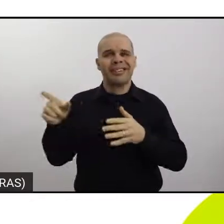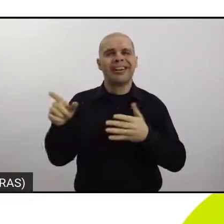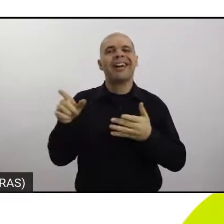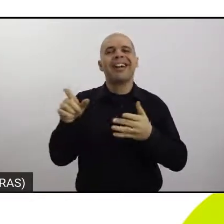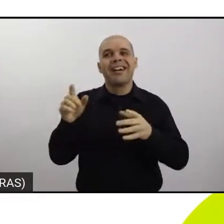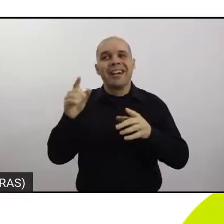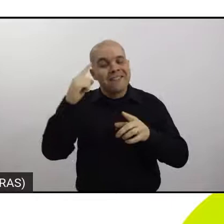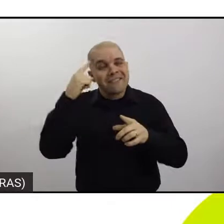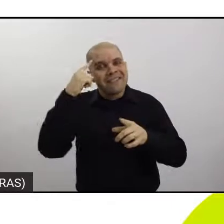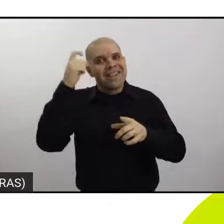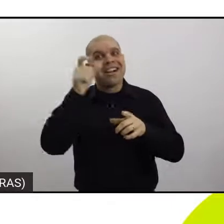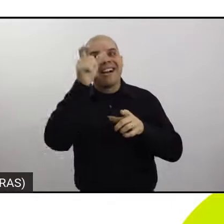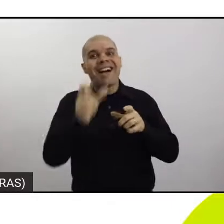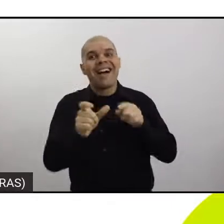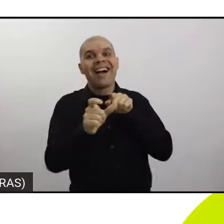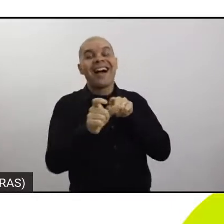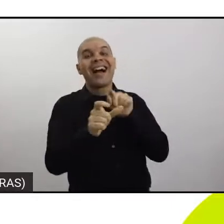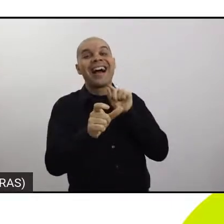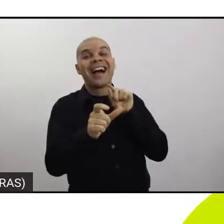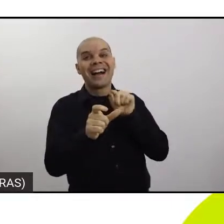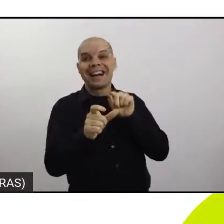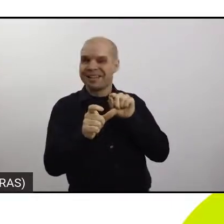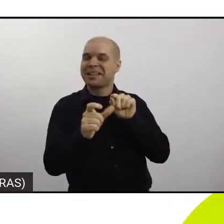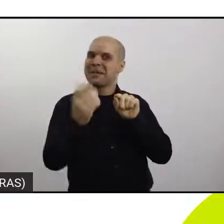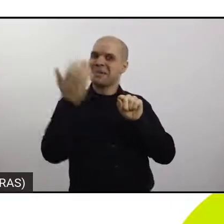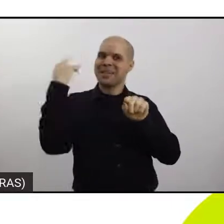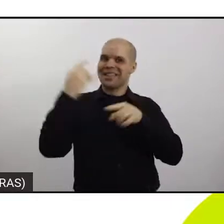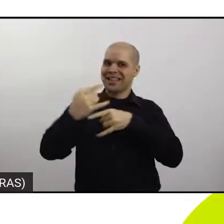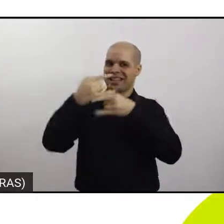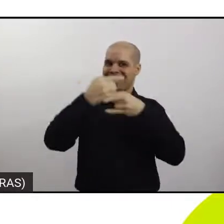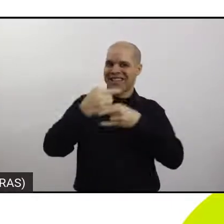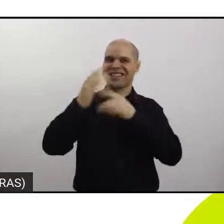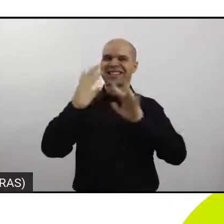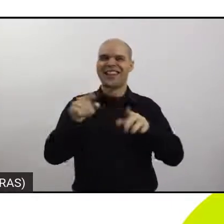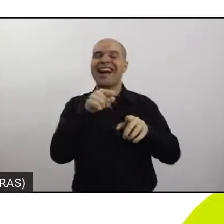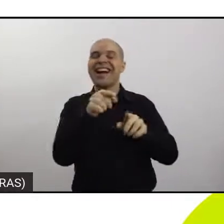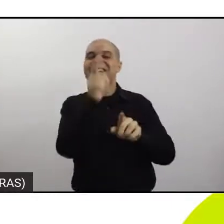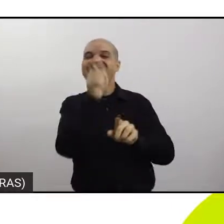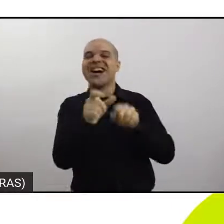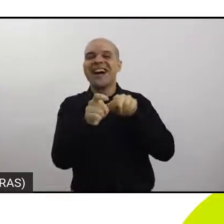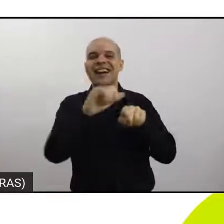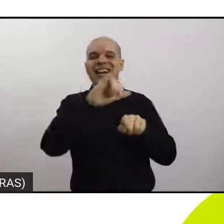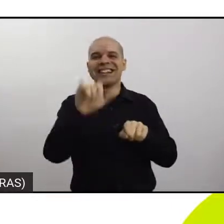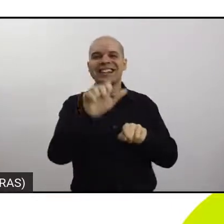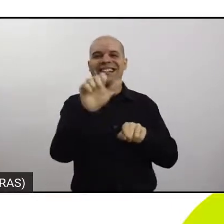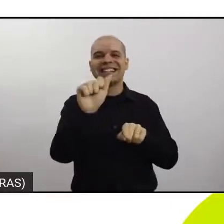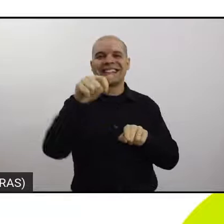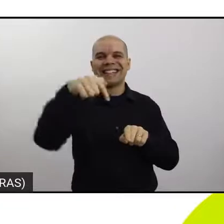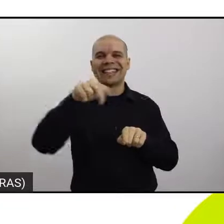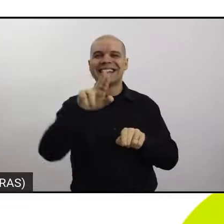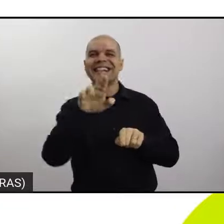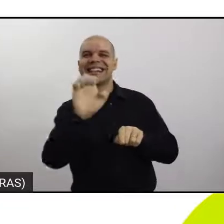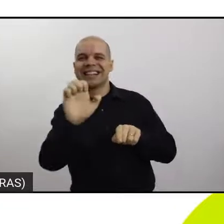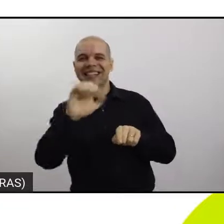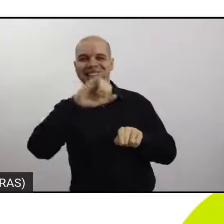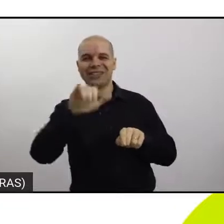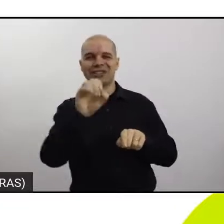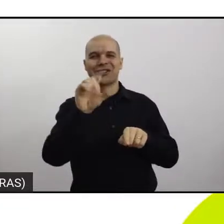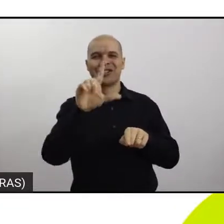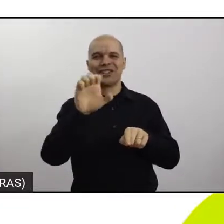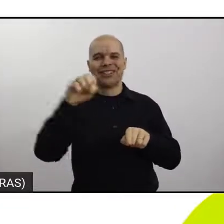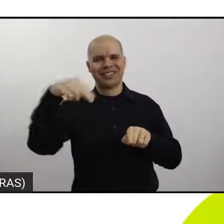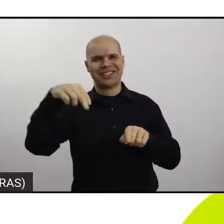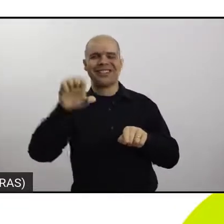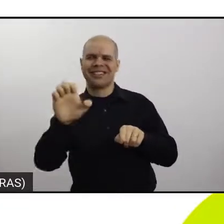famosa e falada, inclusive, na primeira live, que é a Jacques Jolene, que todos devem muito conhecer